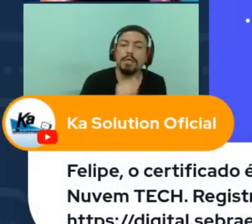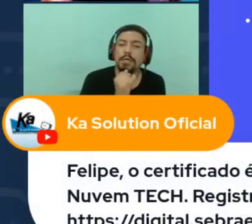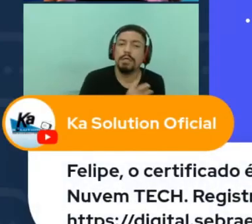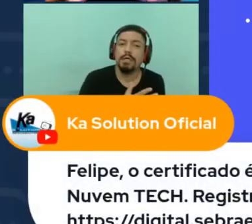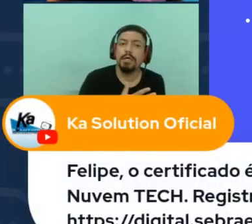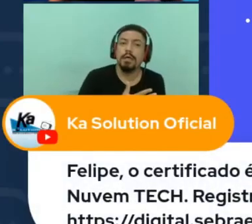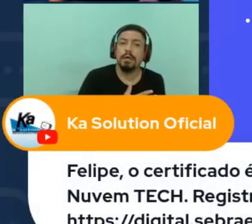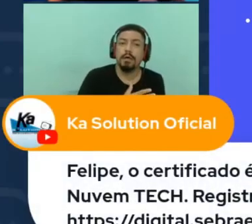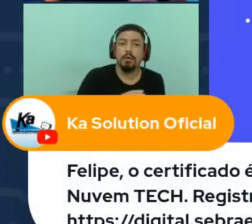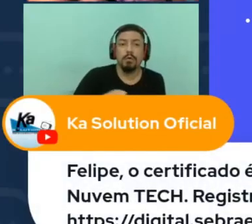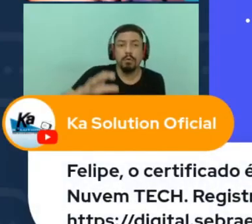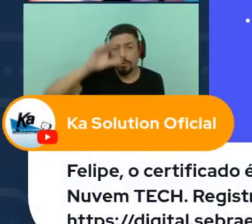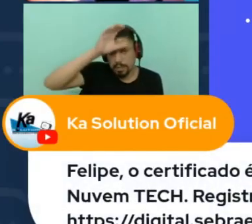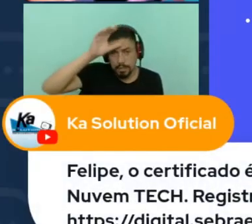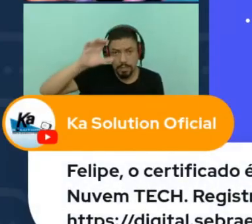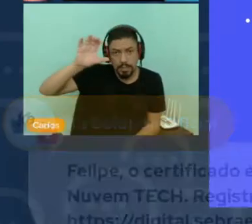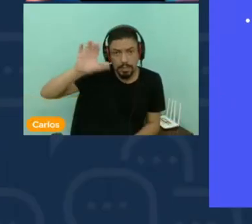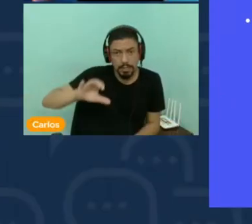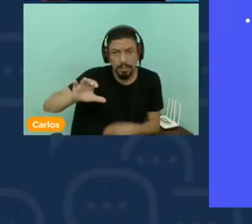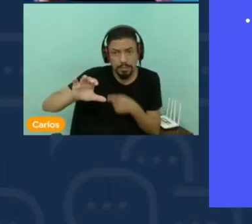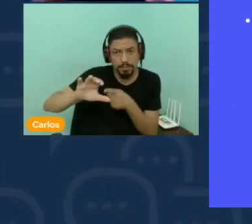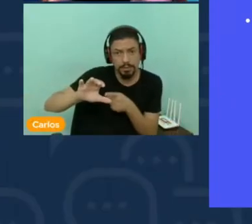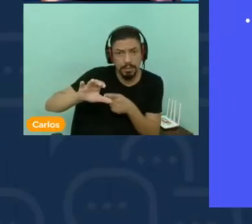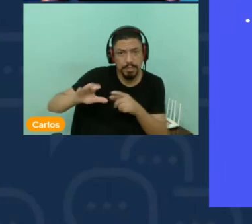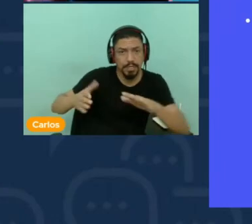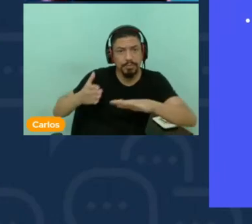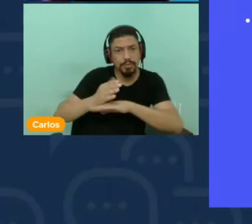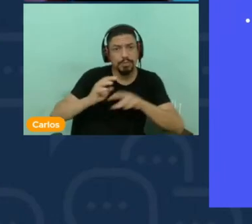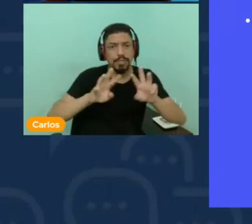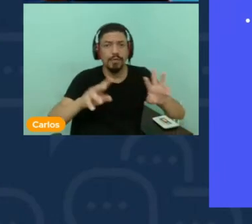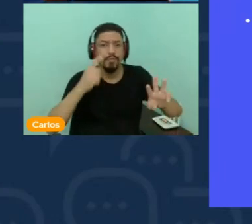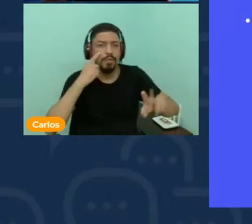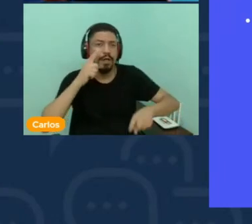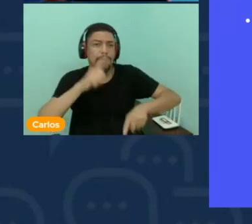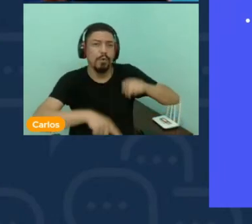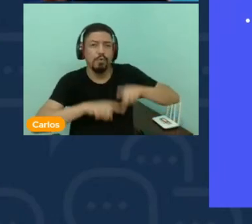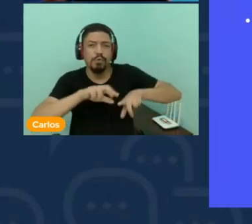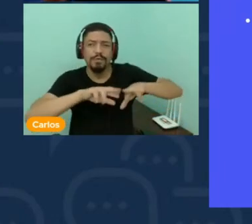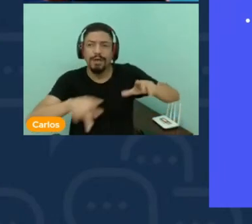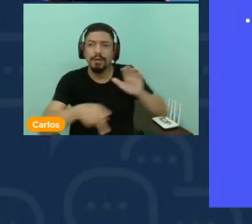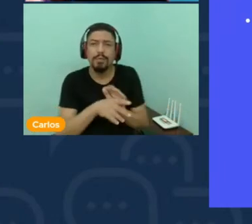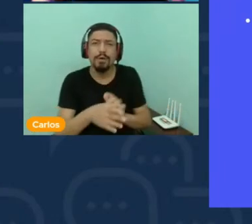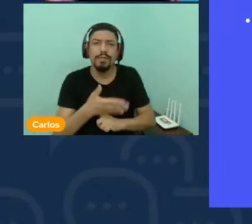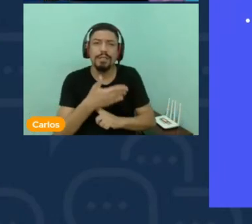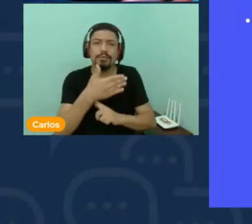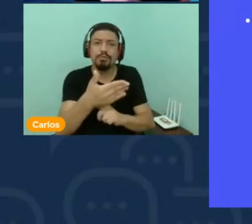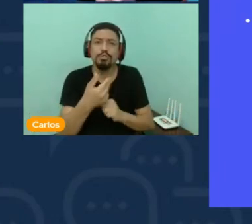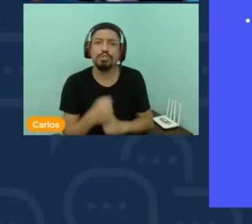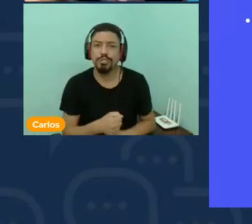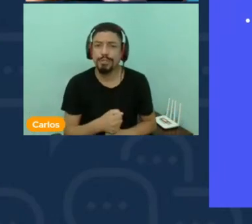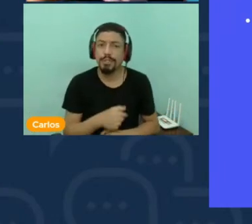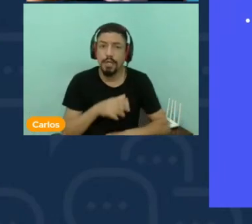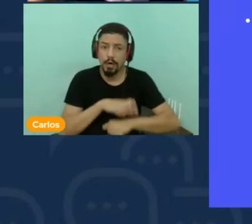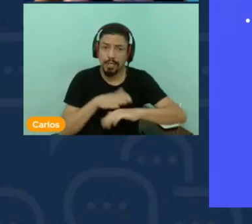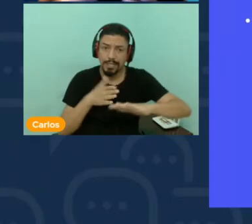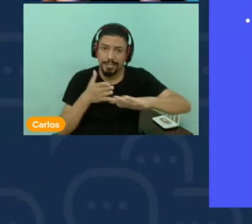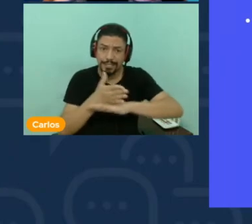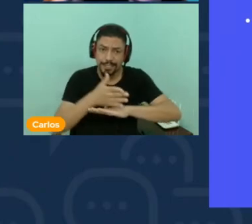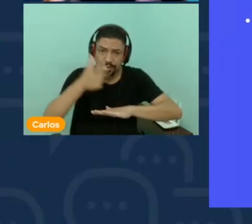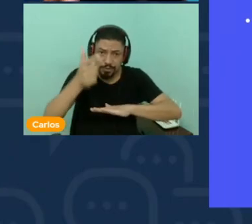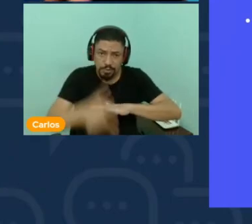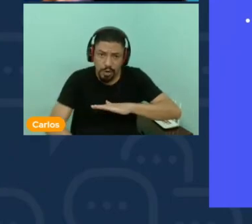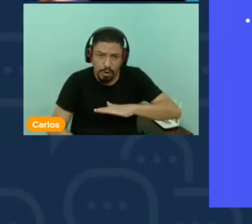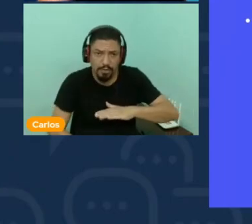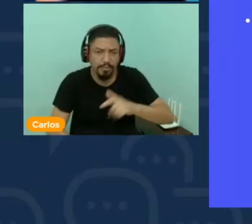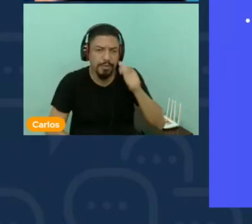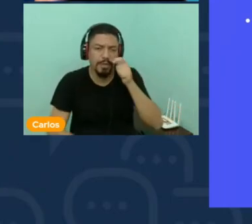cliente entrou no meu site e viu recursos ou produtos de tecnologia. No momento que ele entra de novo,